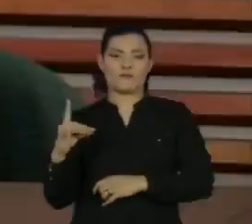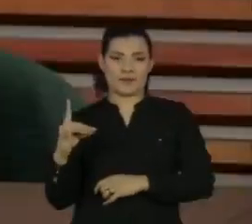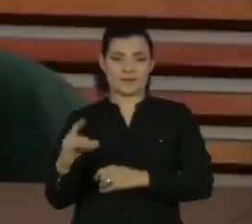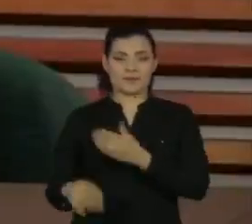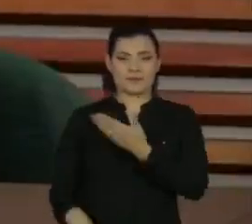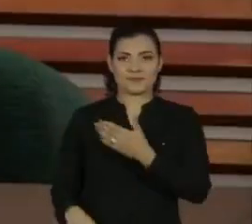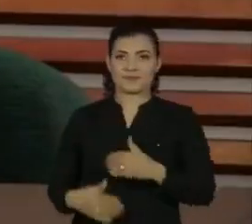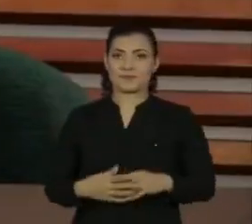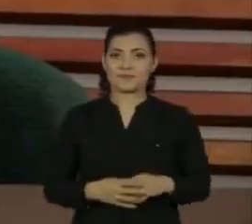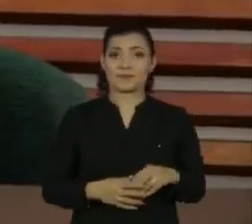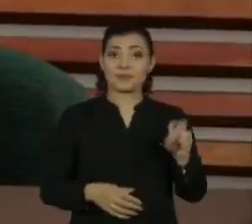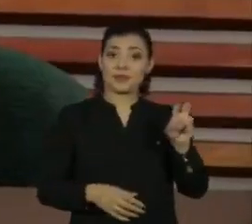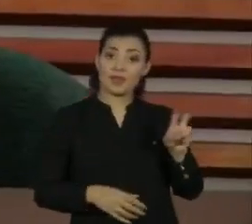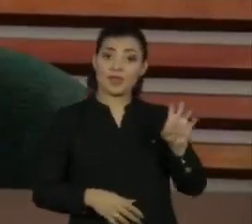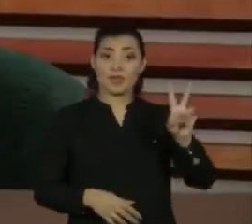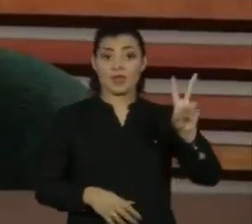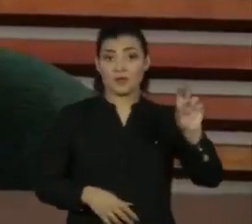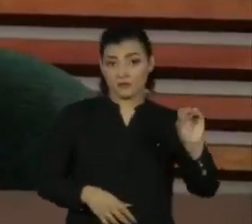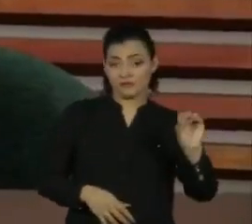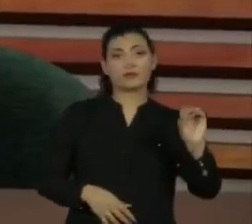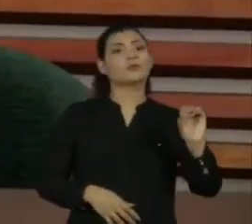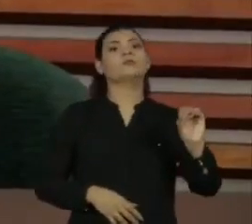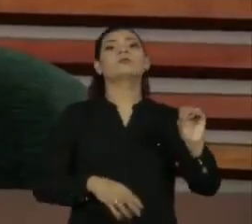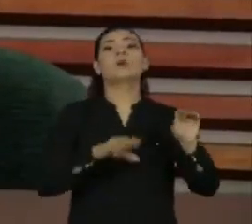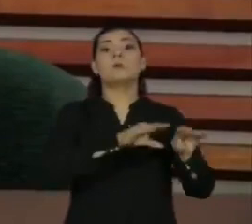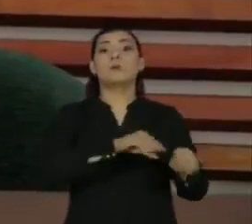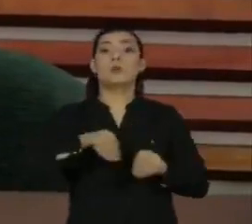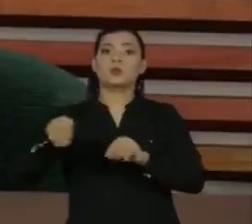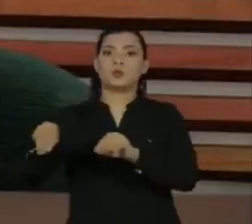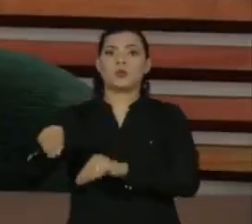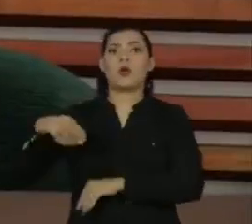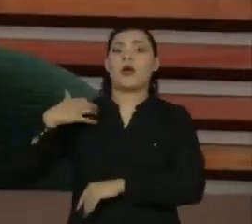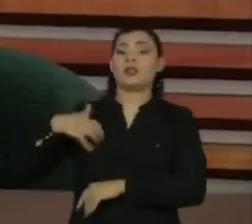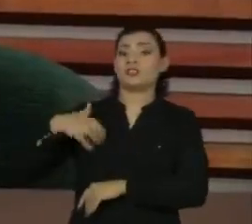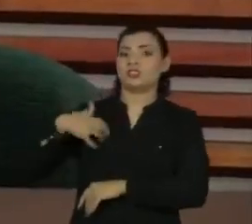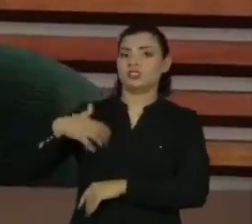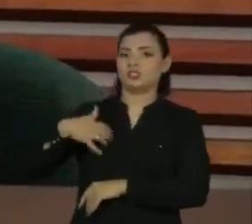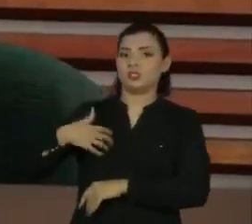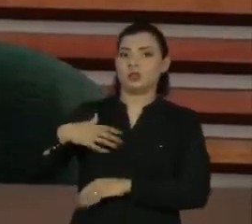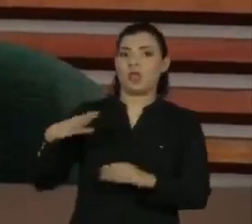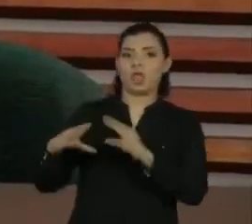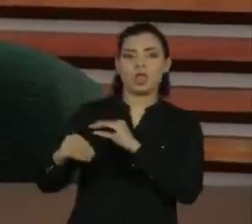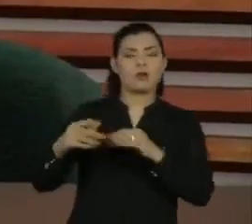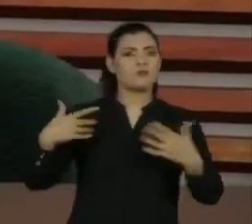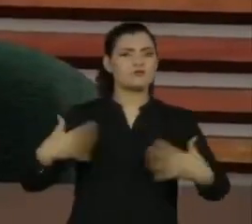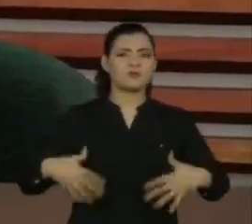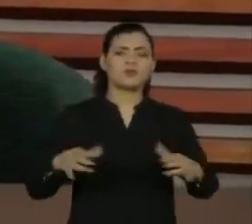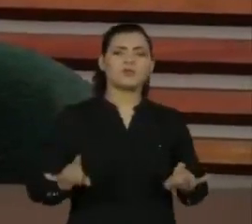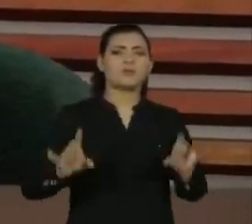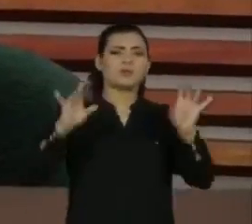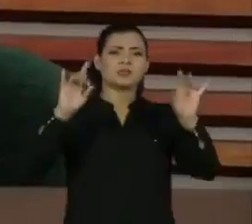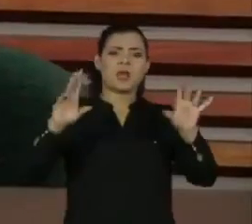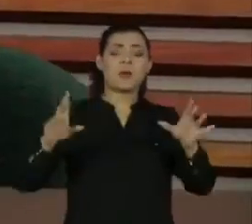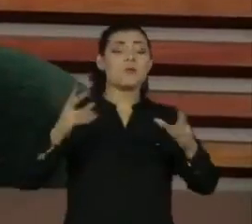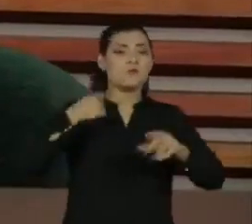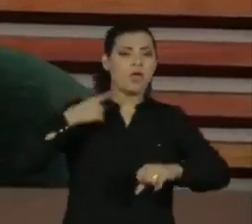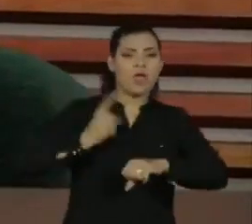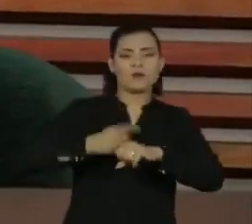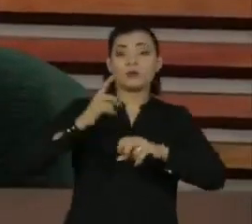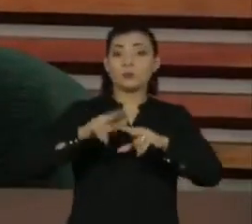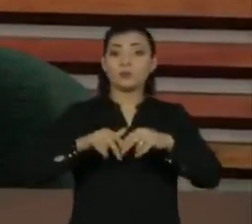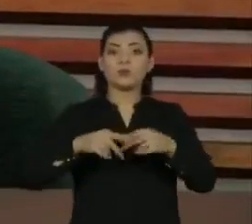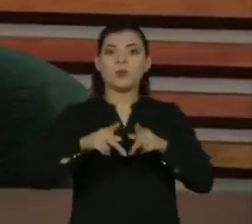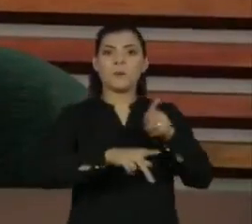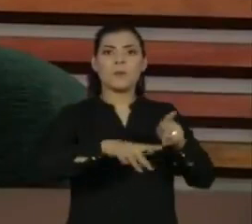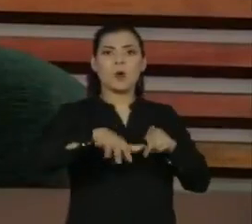Paz. Evo Morales, que vive o exílio na Argentina, disse que foi um dia histórico e o povo boliviano deu